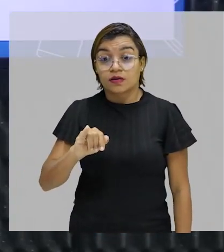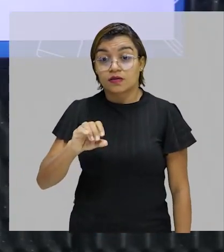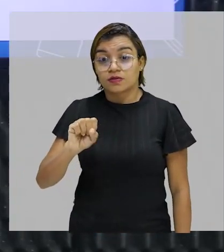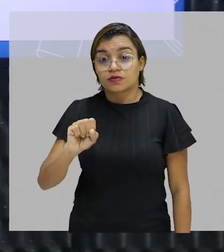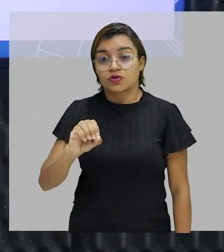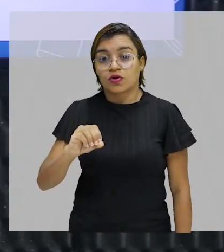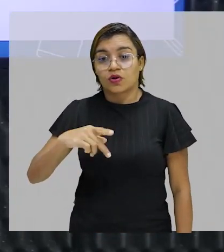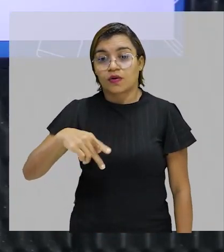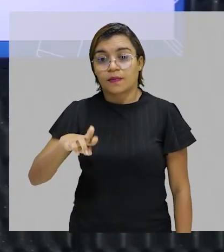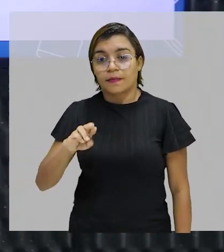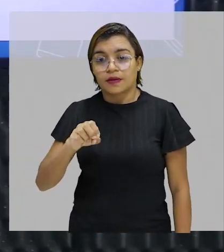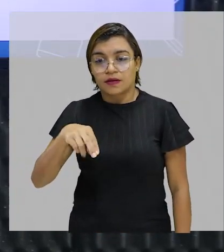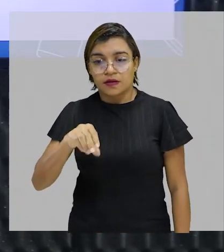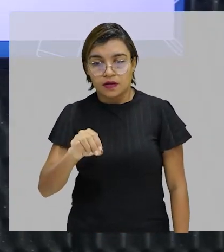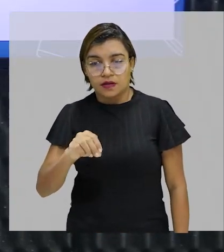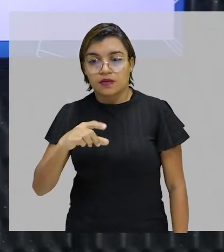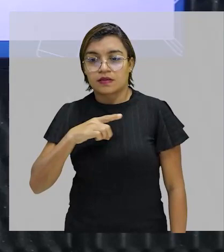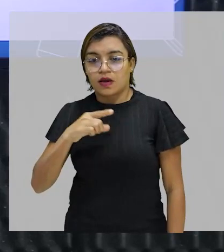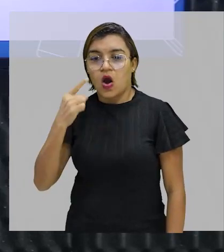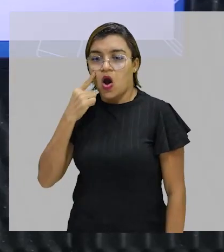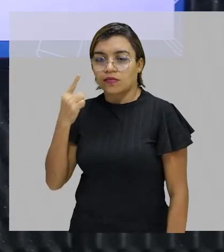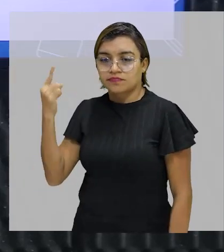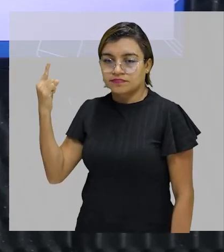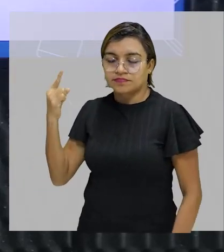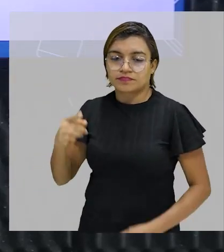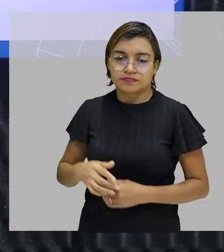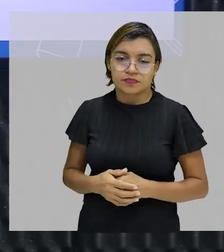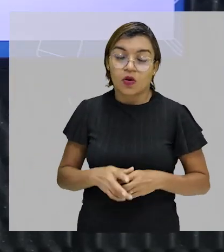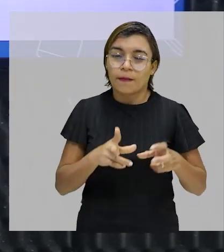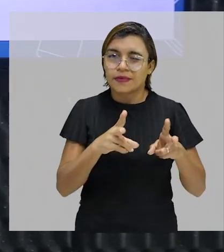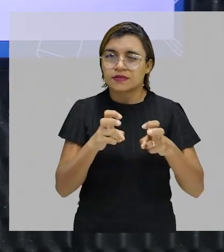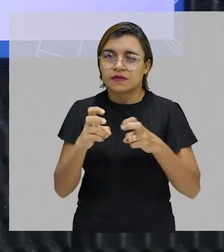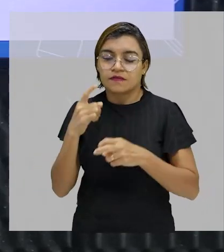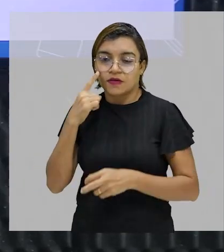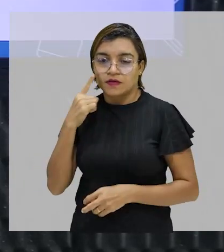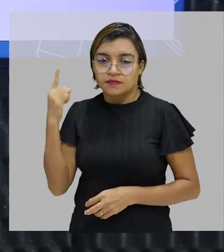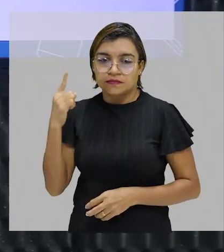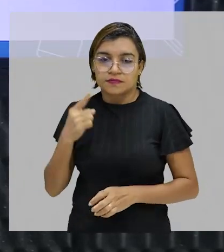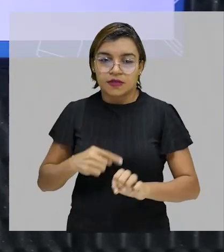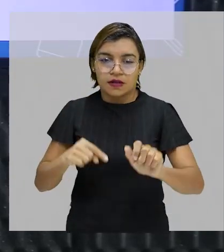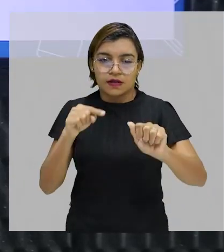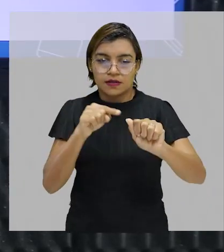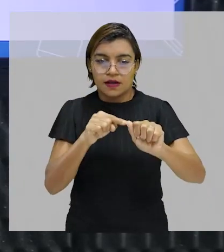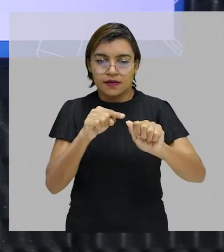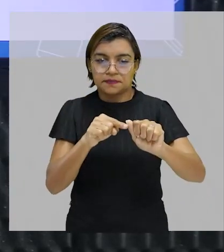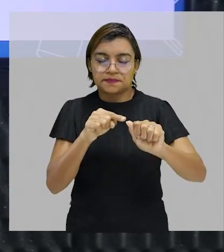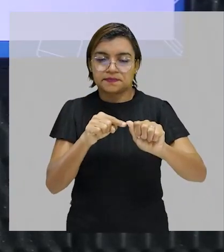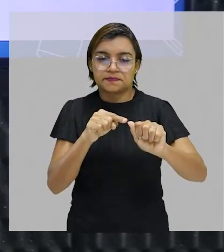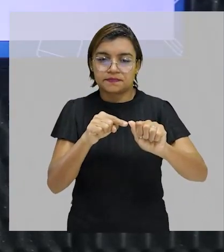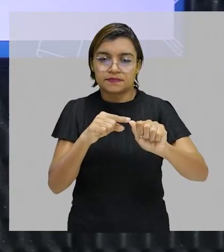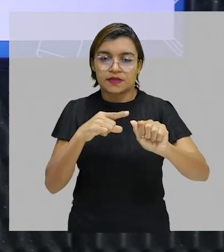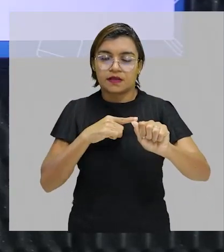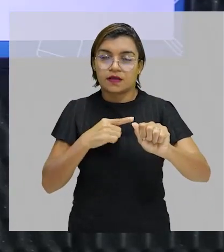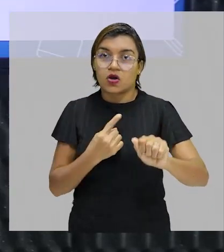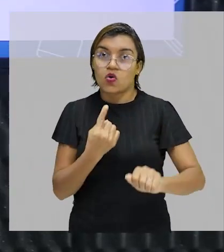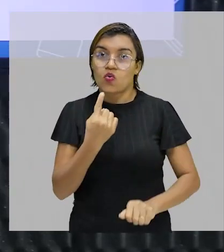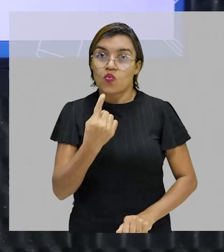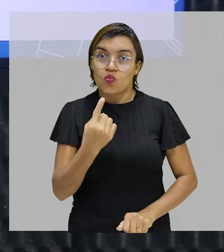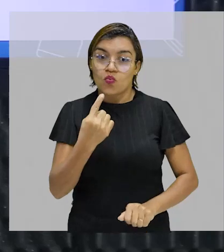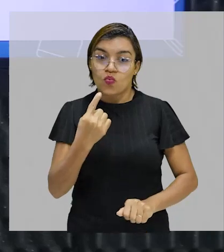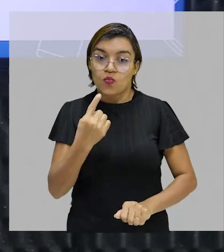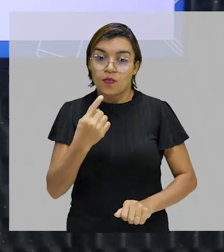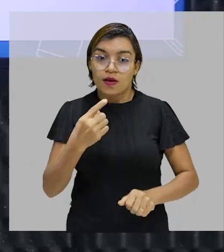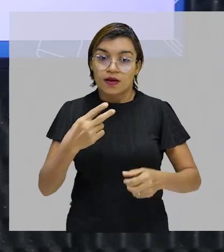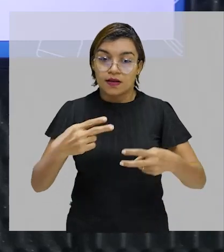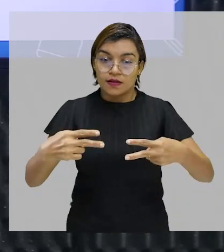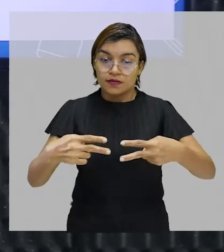1,4, tudo bem? Observando aqui o item A, Show? Eu só tenho uma ligação